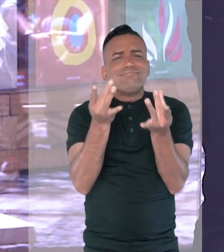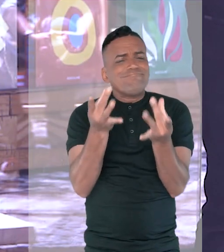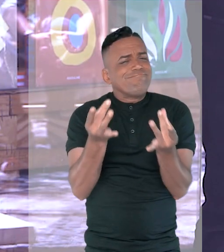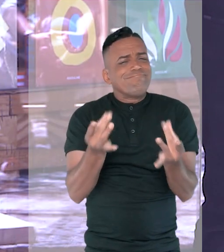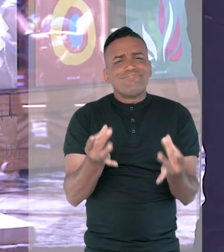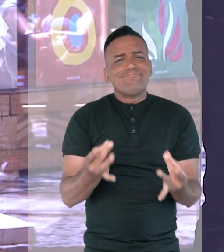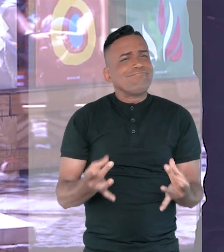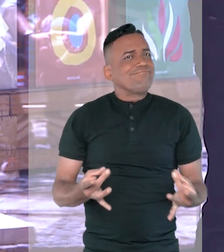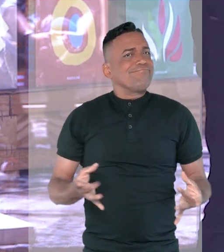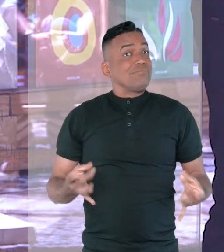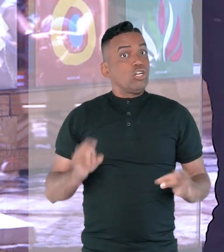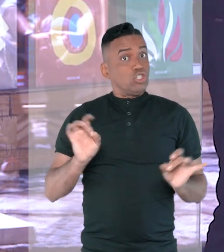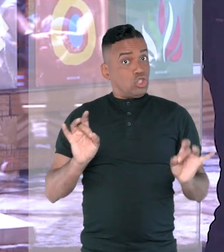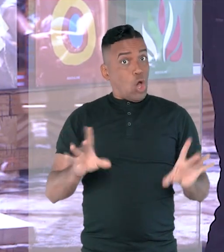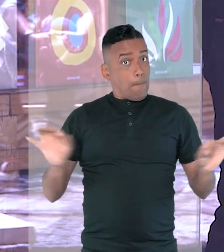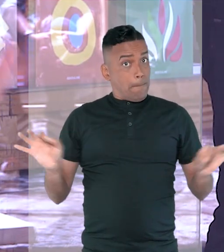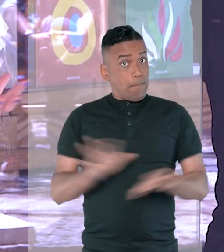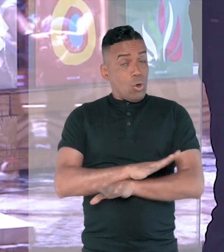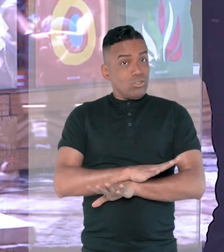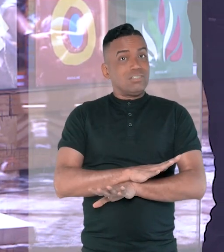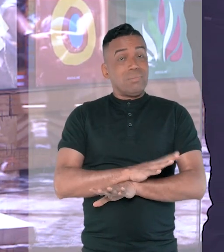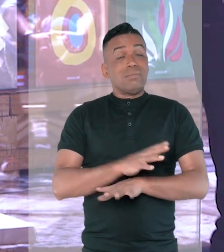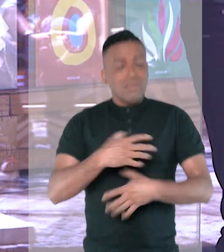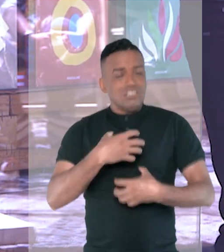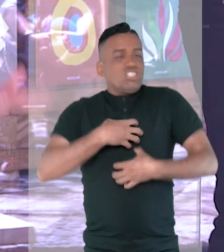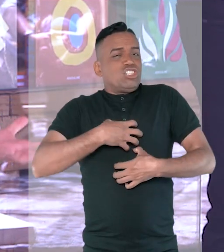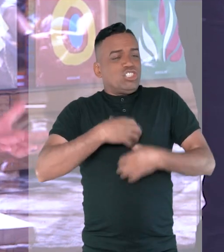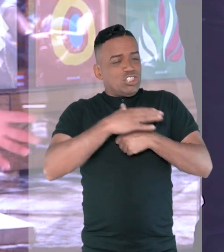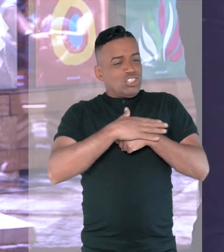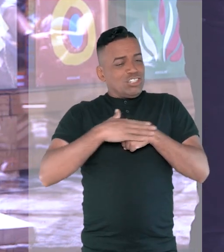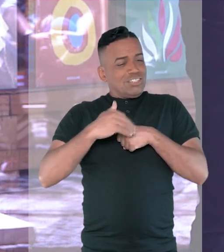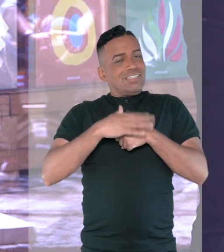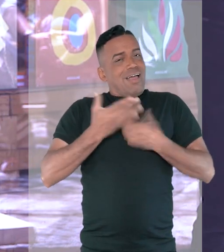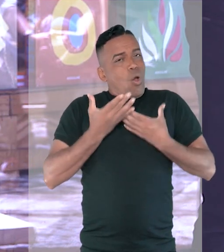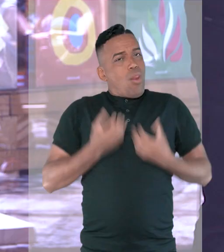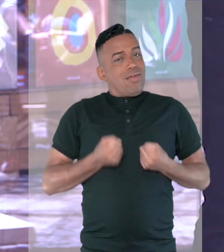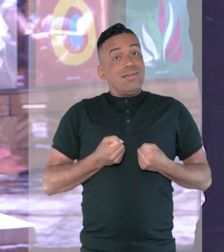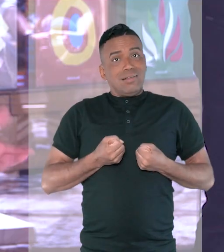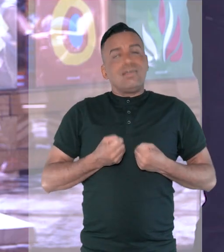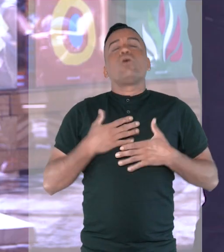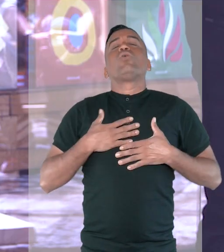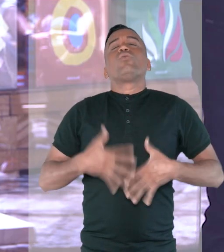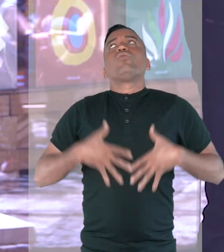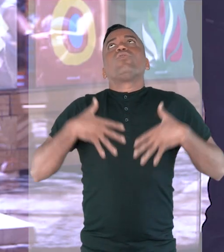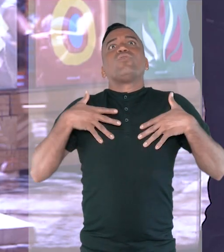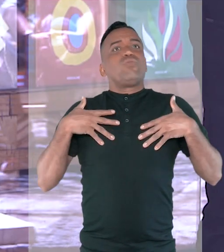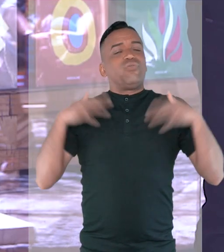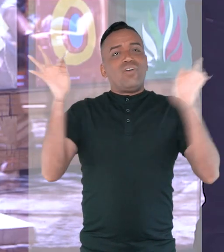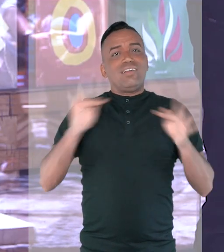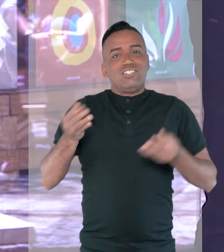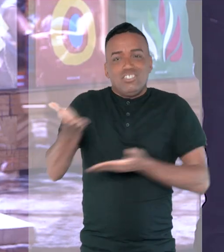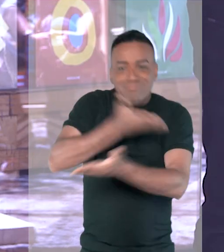muito delicada, para que as pessoas não estivessem só prontas, mas também acolhidas. E eu estou muito grata de poder dividir isso